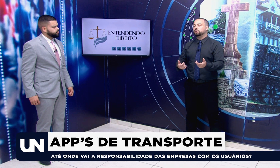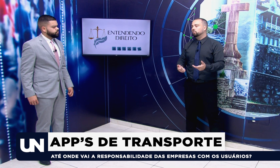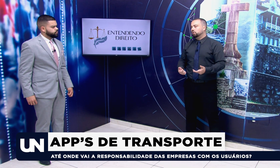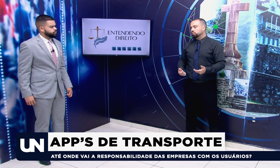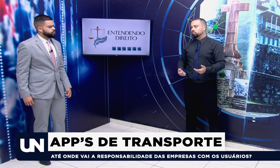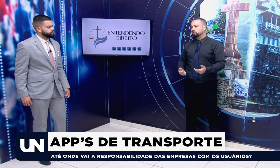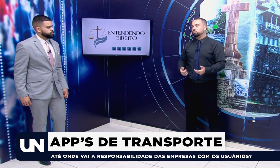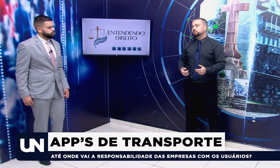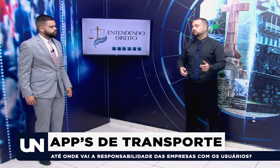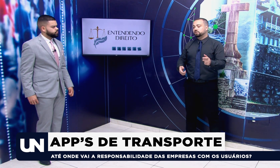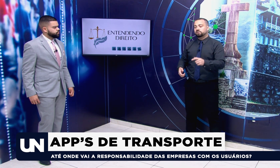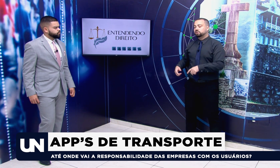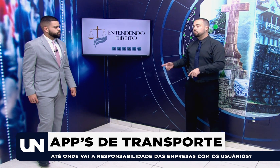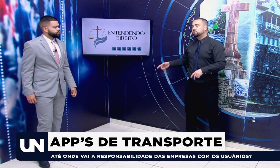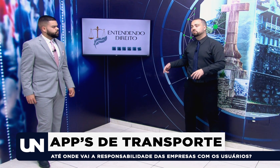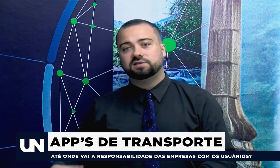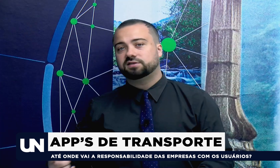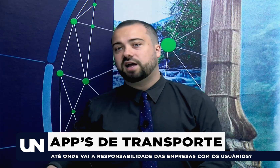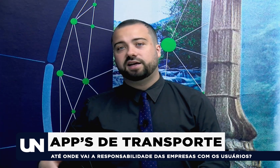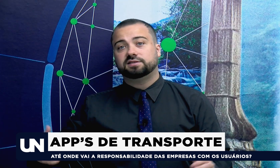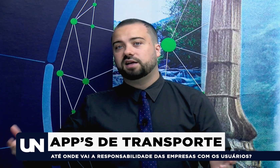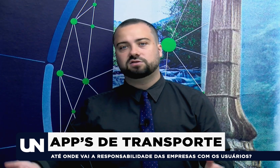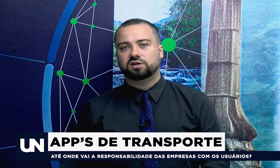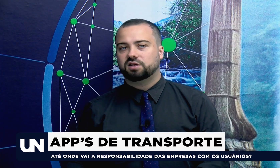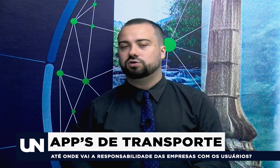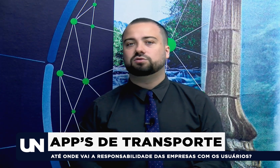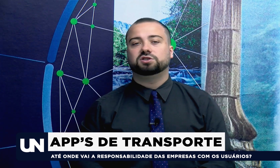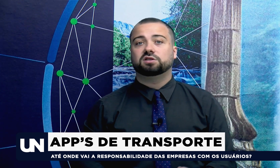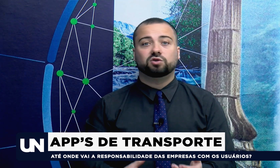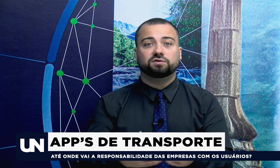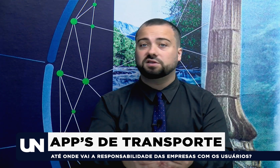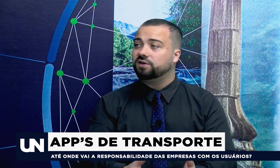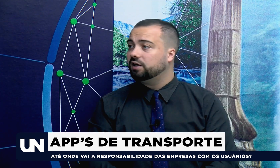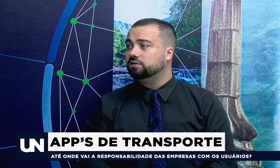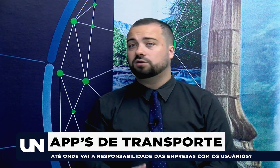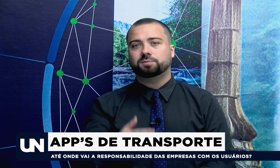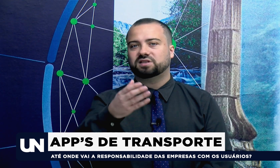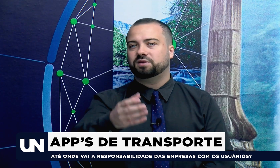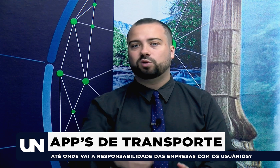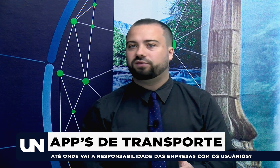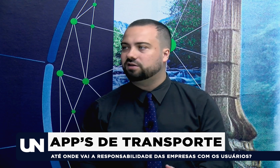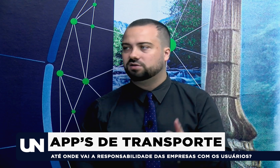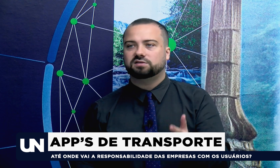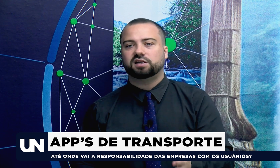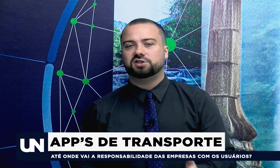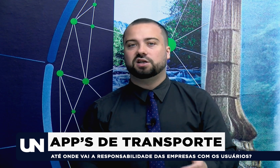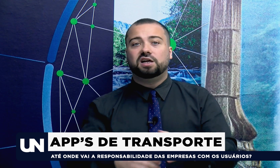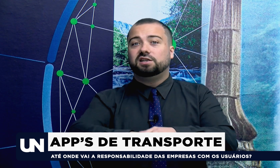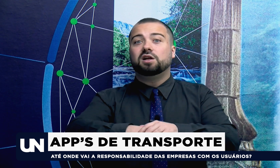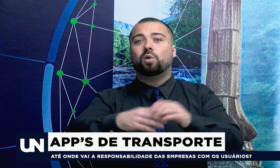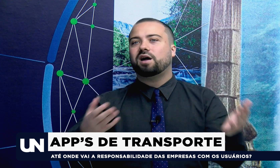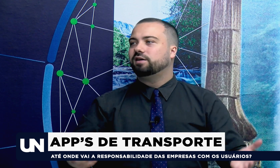cedo, pegou um motorista que estava trabalhando desde as 10, 6 horas da noite do dia anterior e você fica receoso para saber se o reflexo dele está em